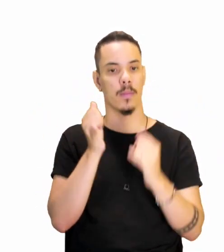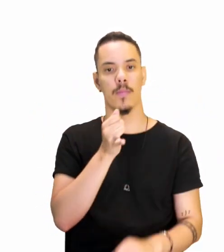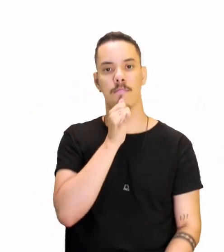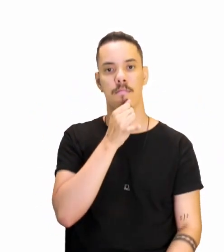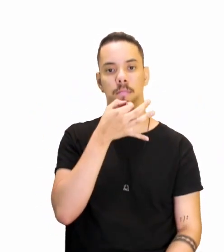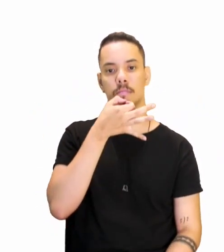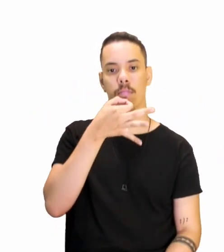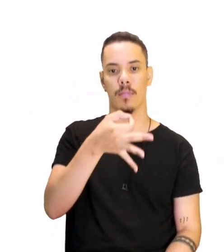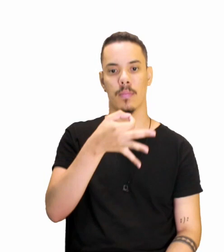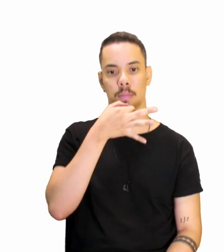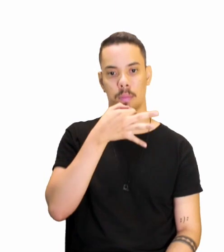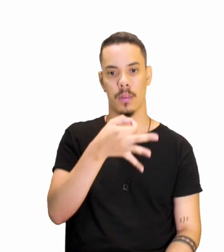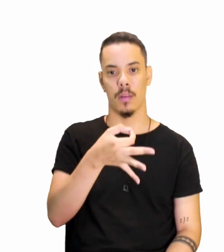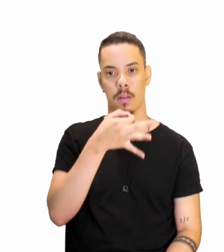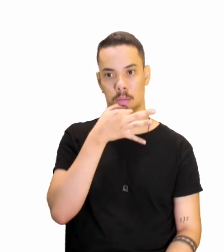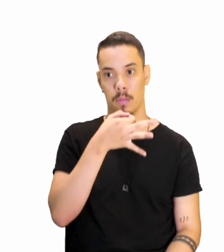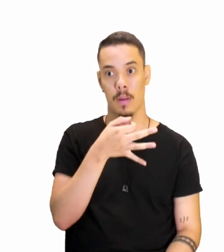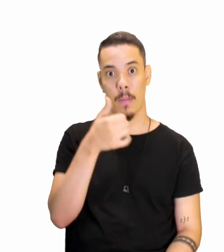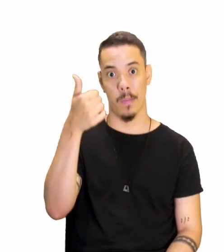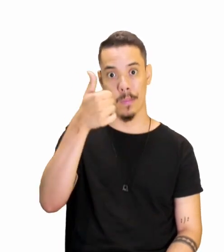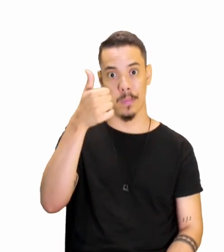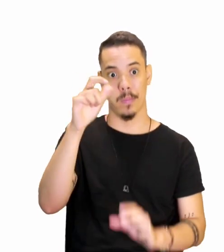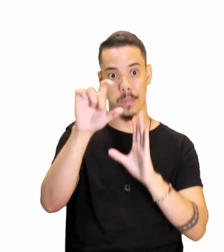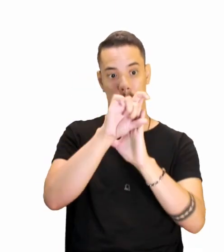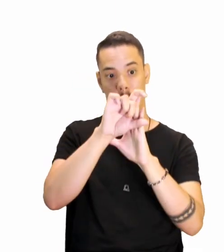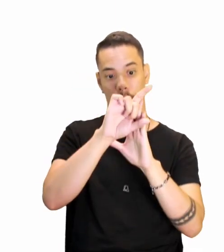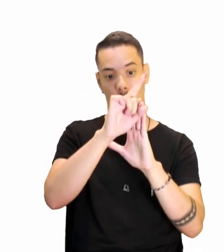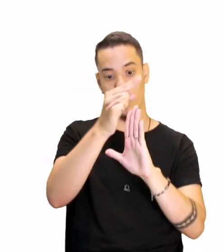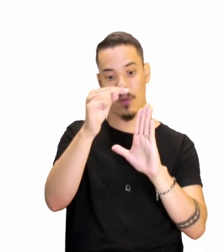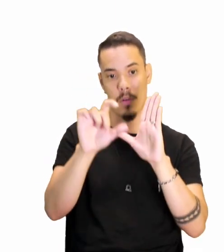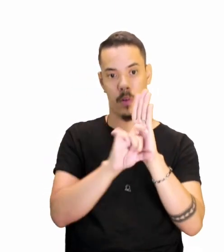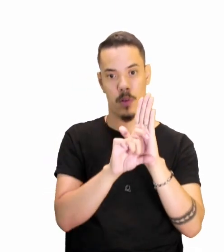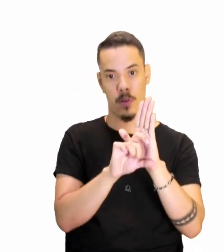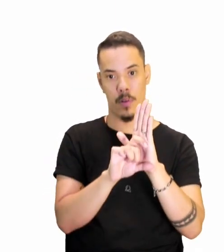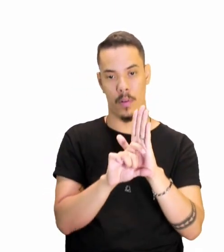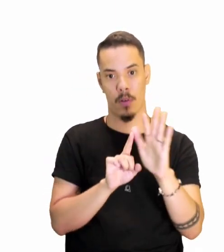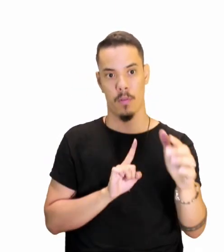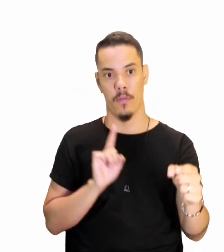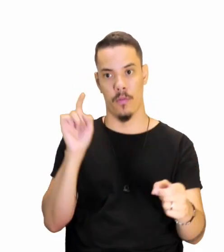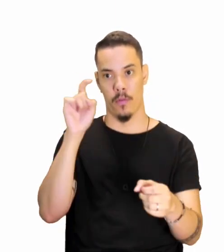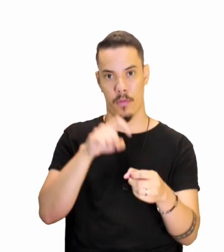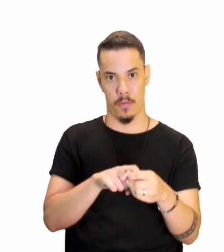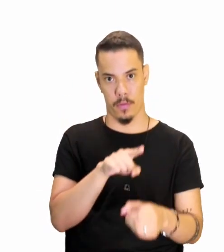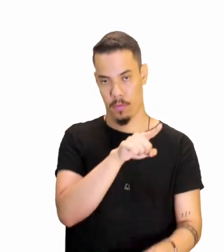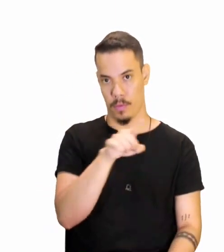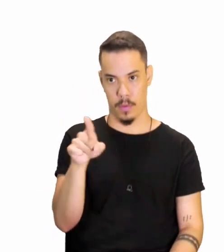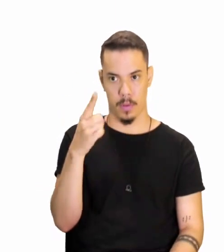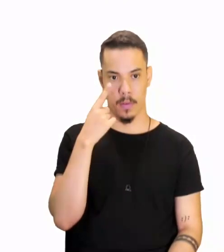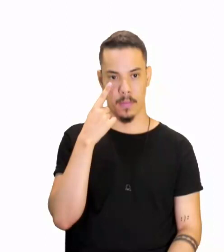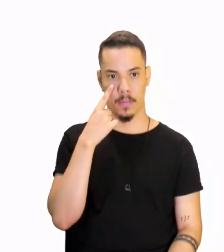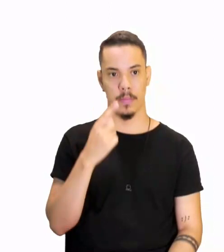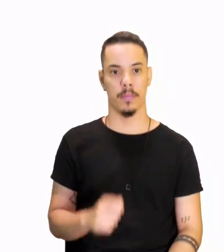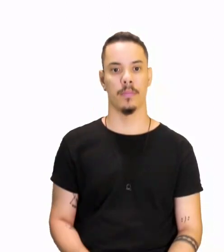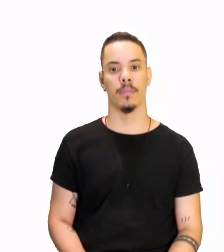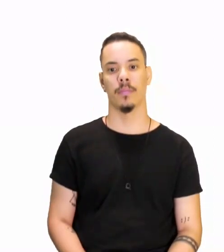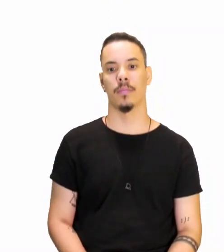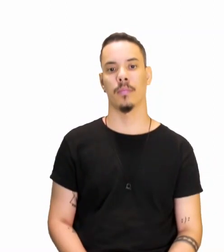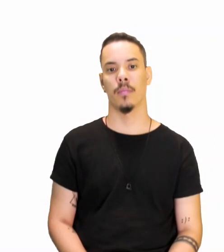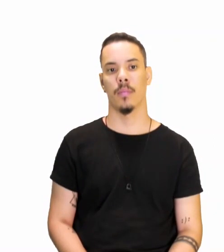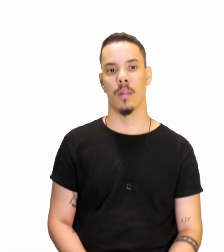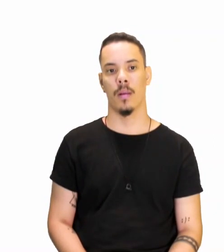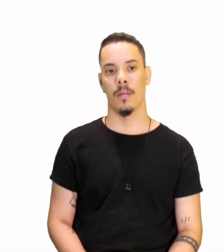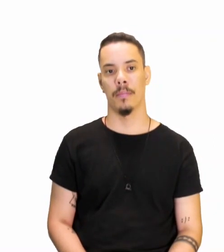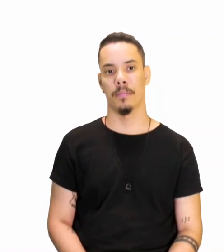Então, ela está dizendo que está no primeiro parágrafo. Voltarei para você visualizar o texto e depois